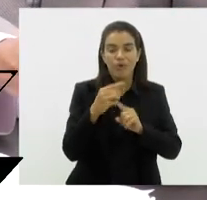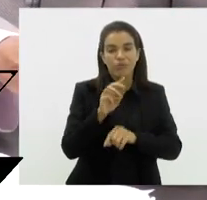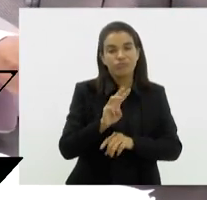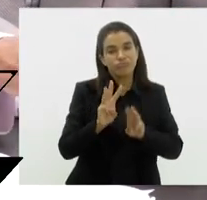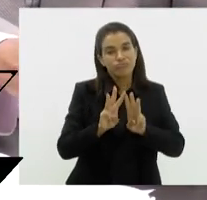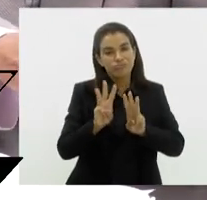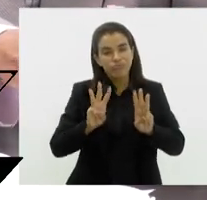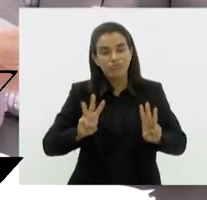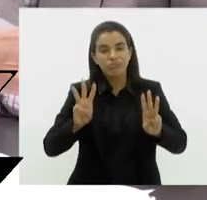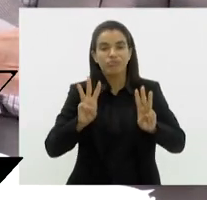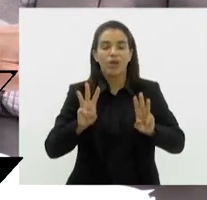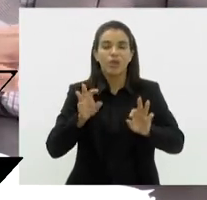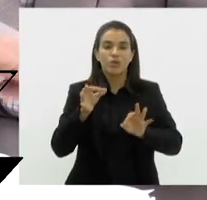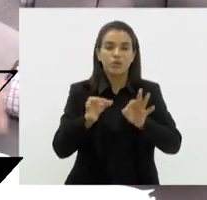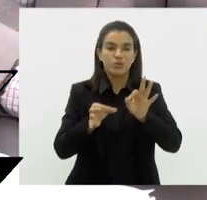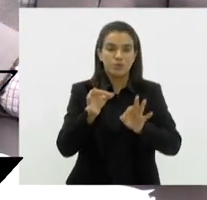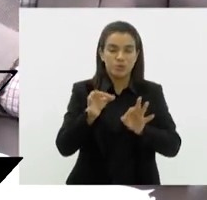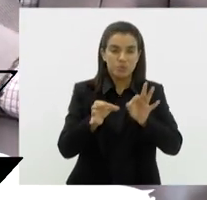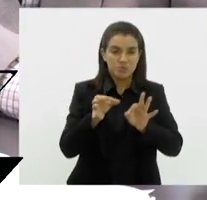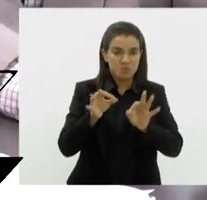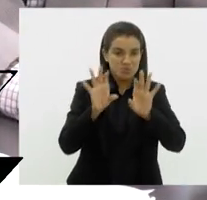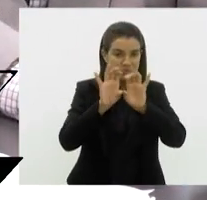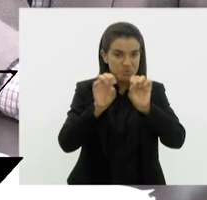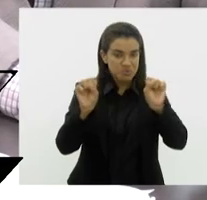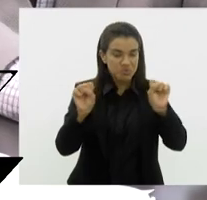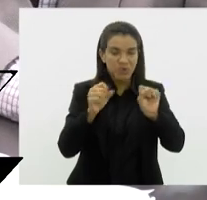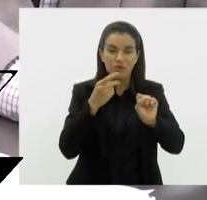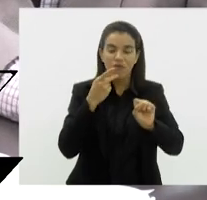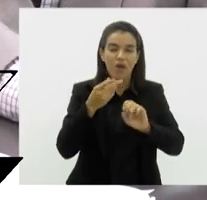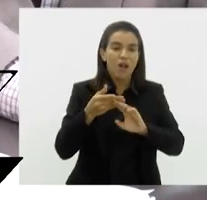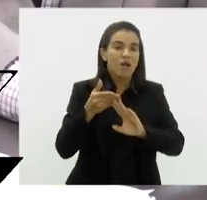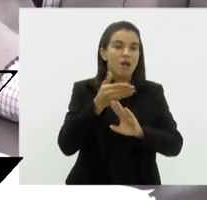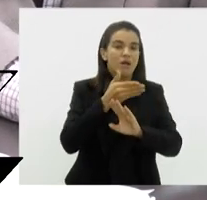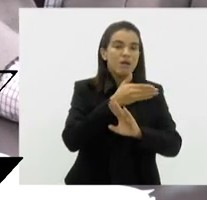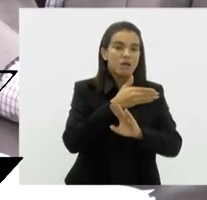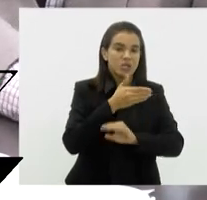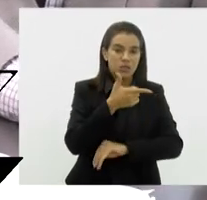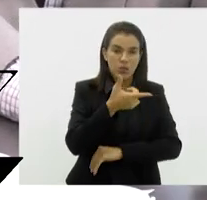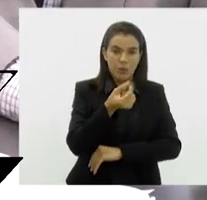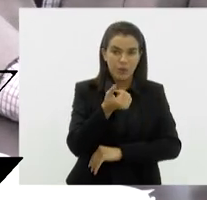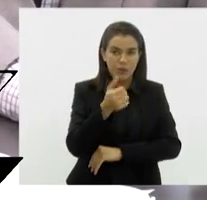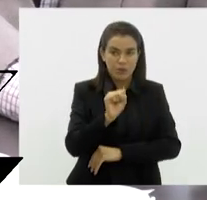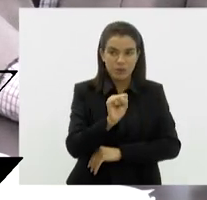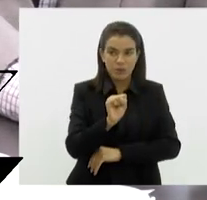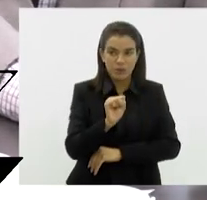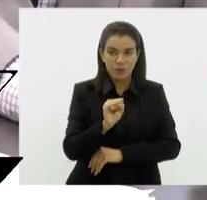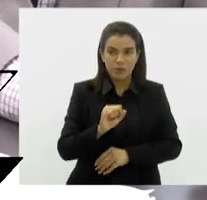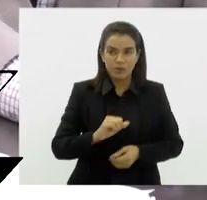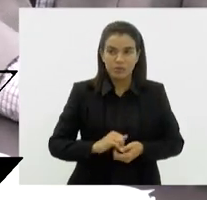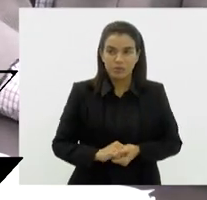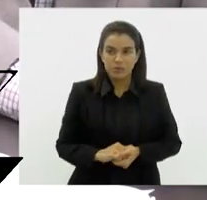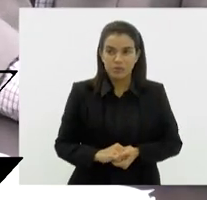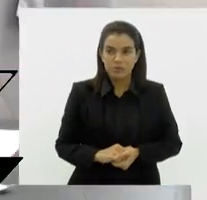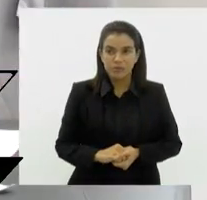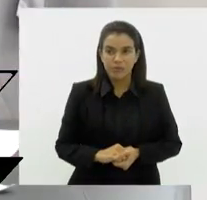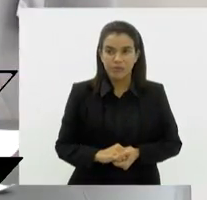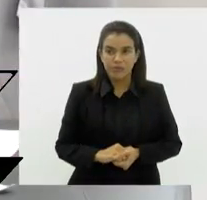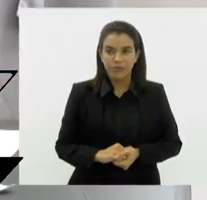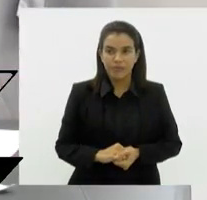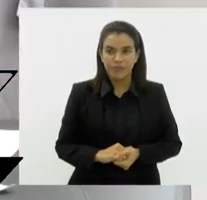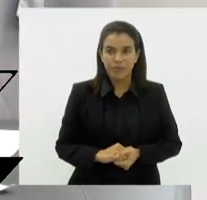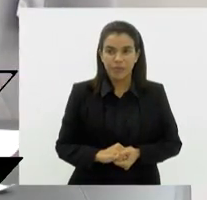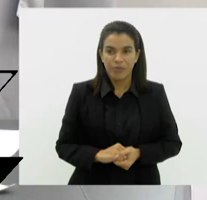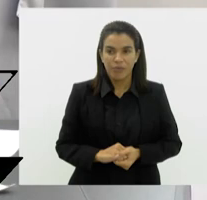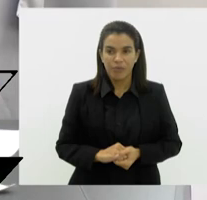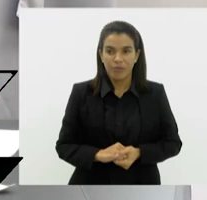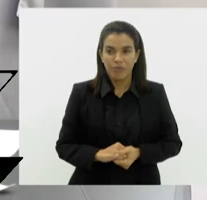não tem precatórios anteriores a 2018. Não tem, tem precatórios